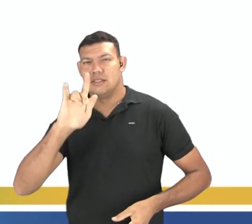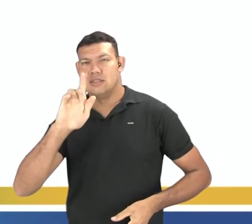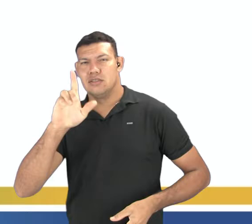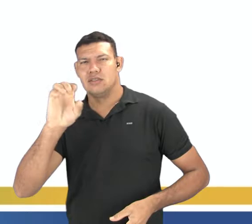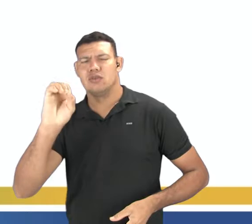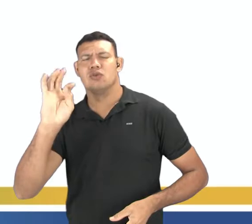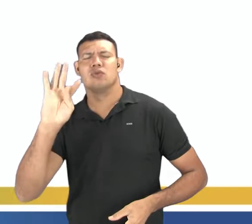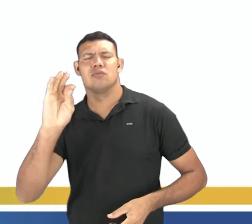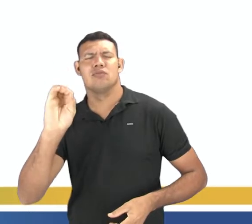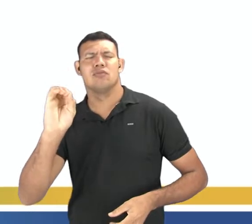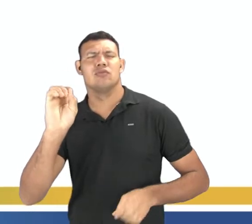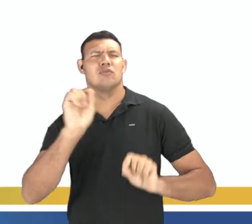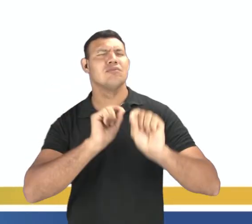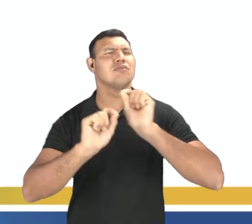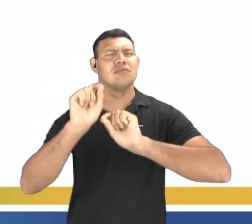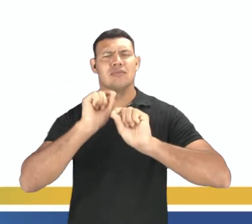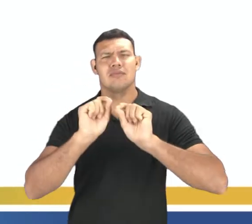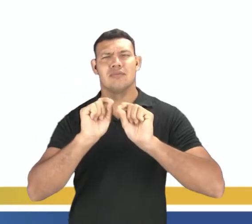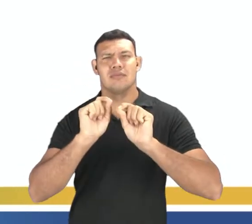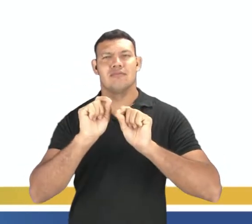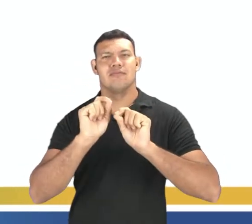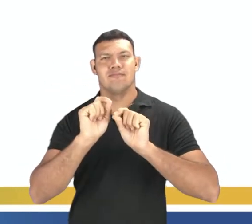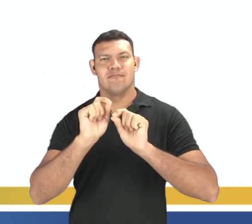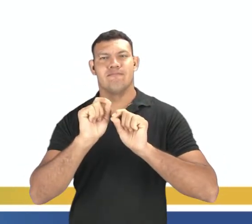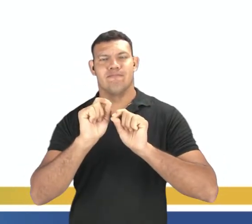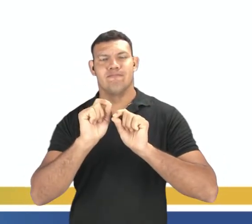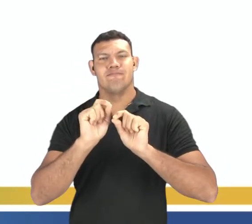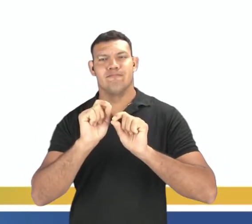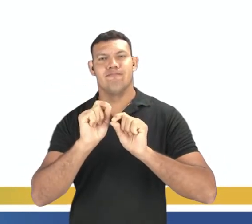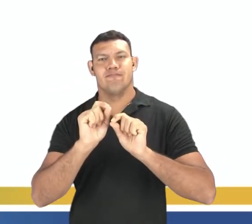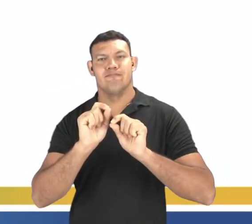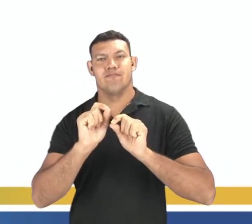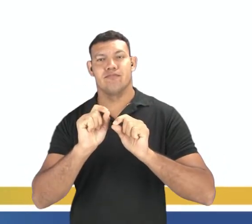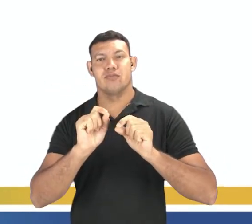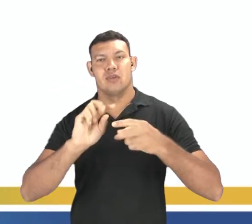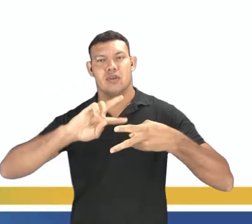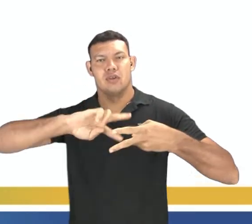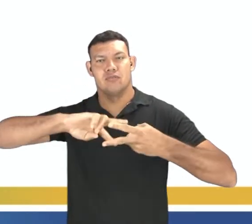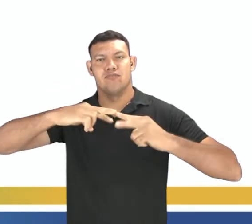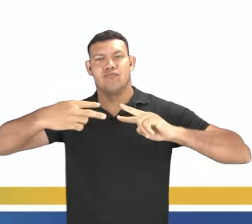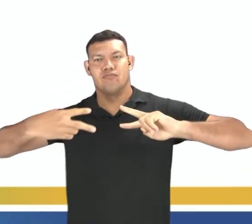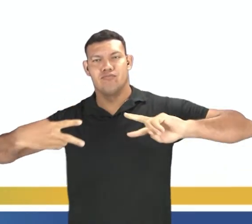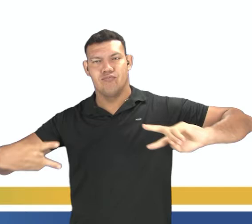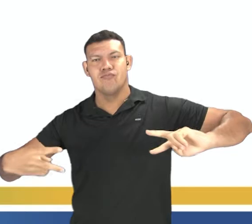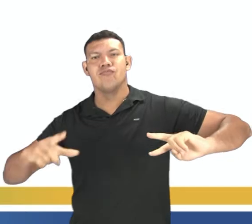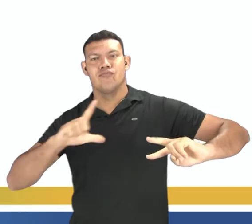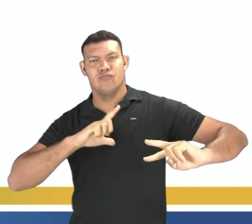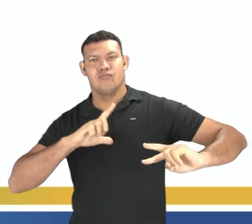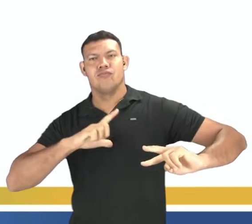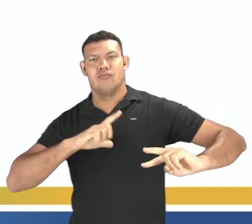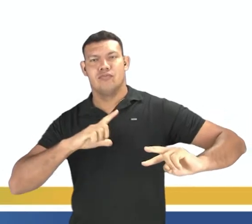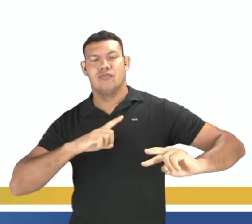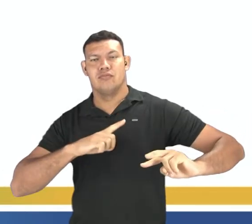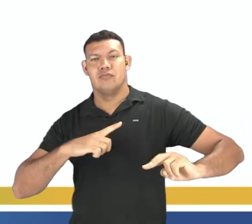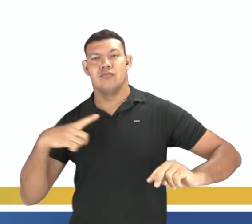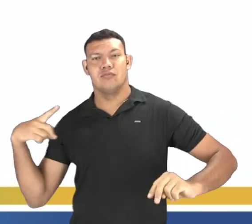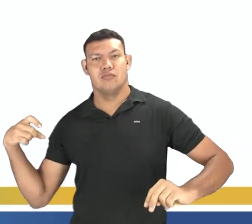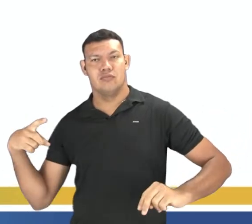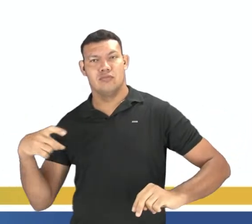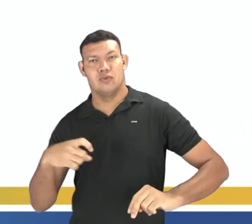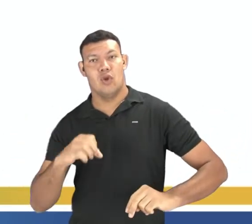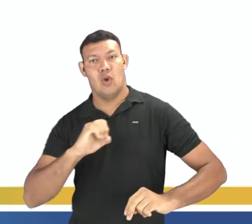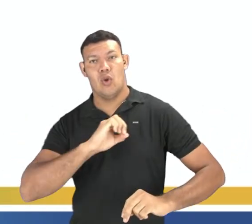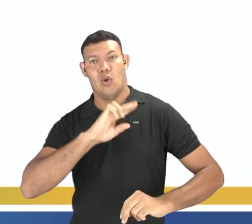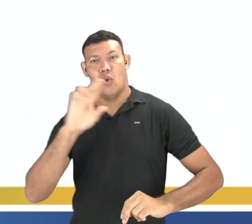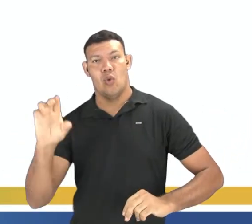o zigoto? O zigoto, ele é o portador do material genético, do espermatozoide ou do